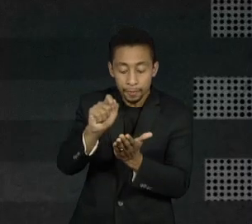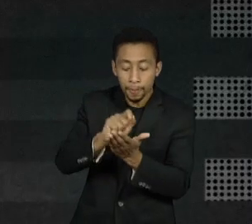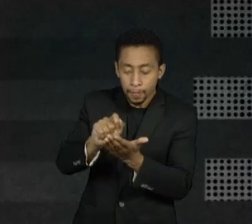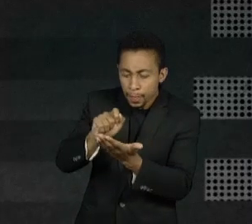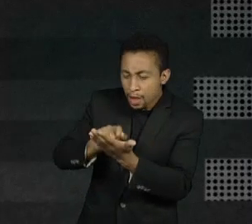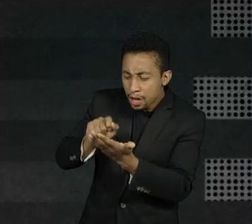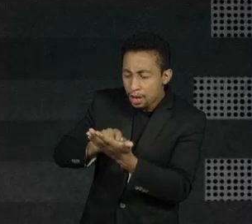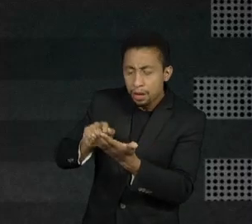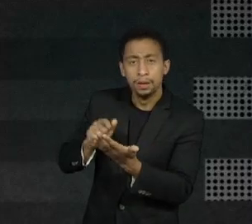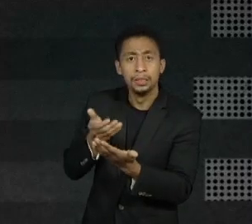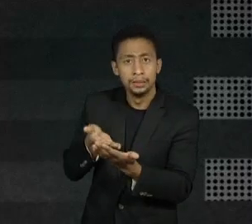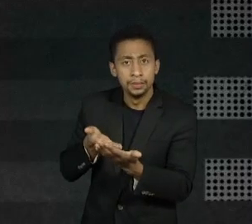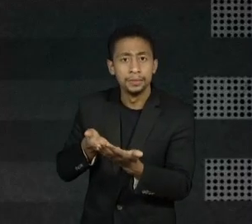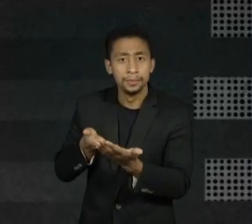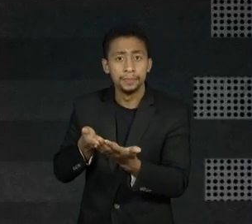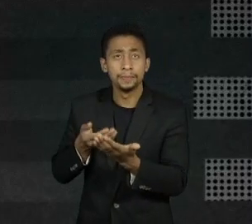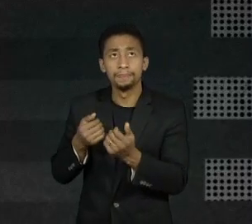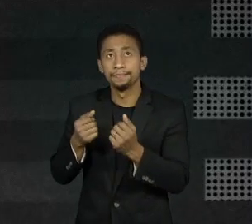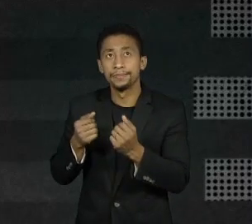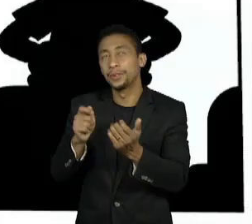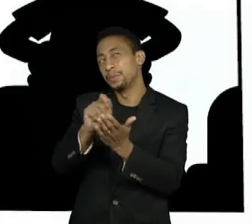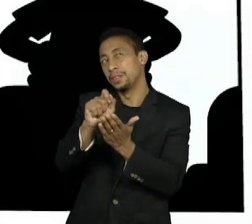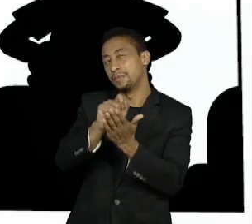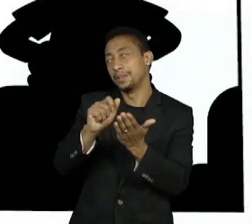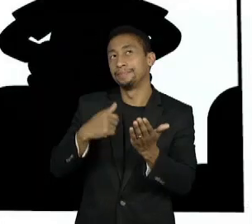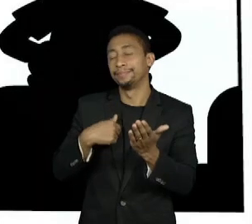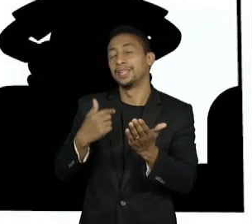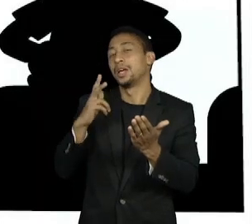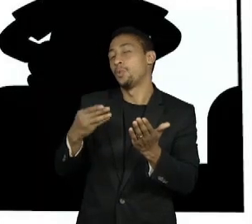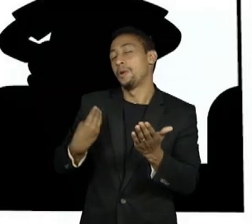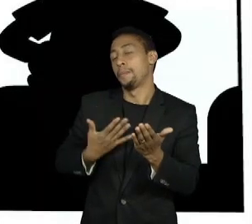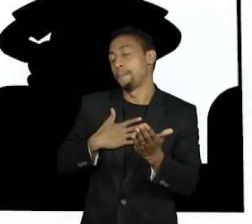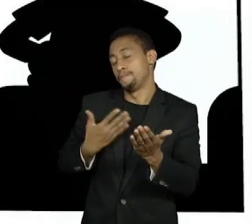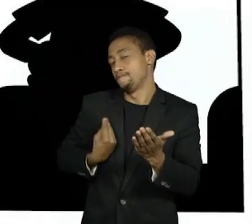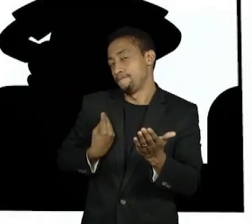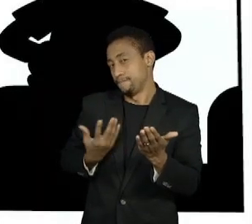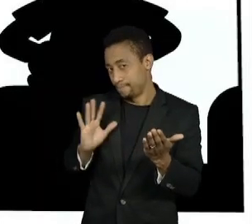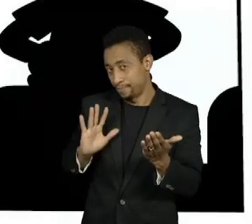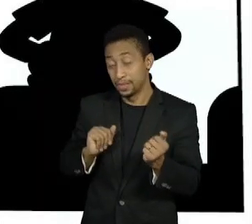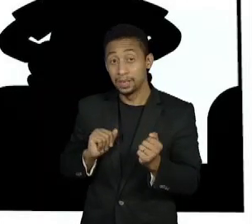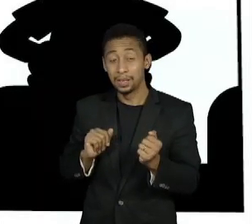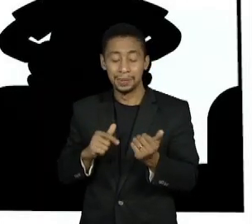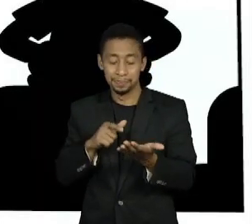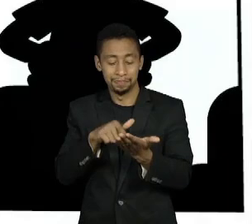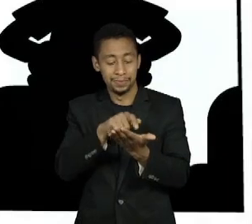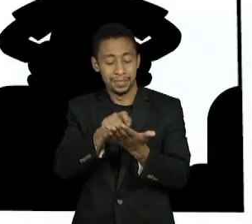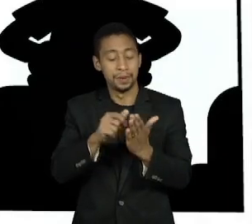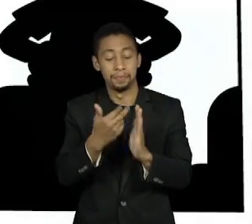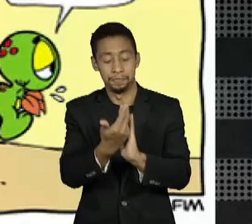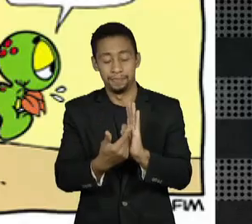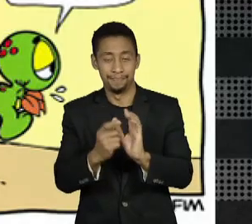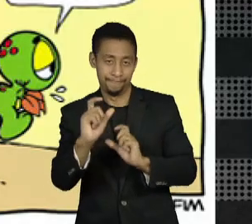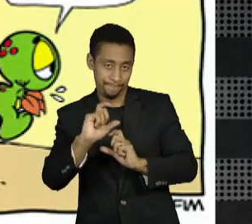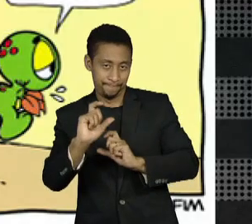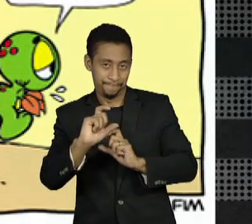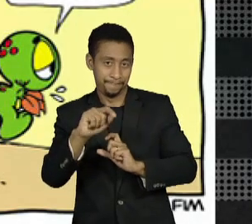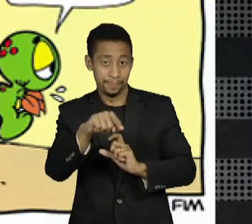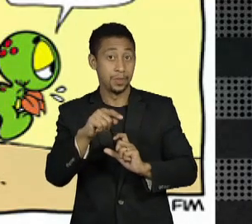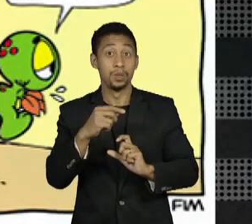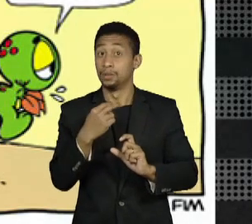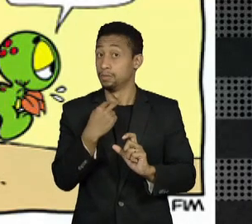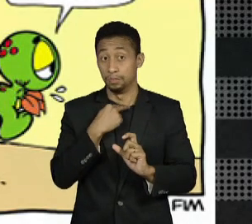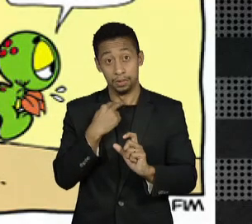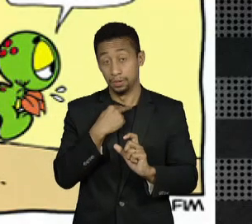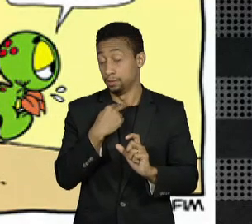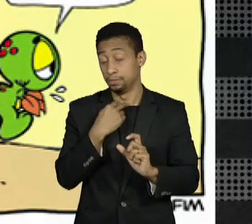tira. Então, eu botava lá, para a minha equipe, né? Pessoal, o quadrinho não pode ter mais do